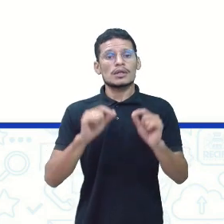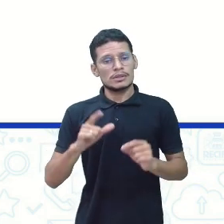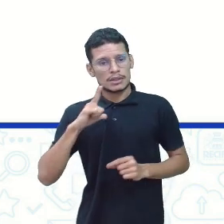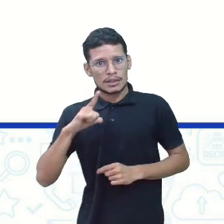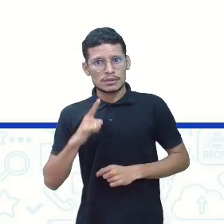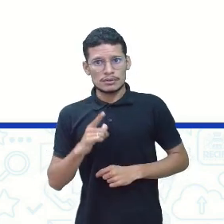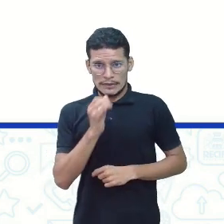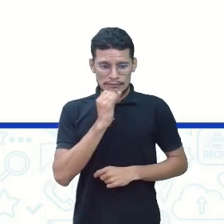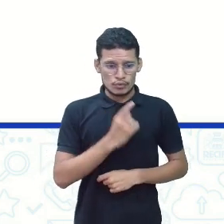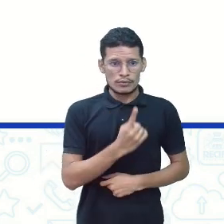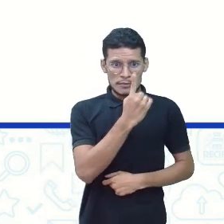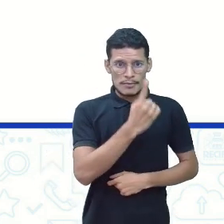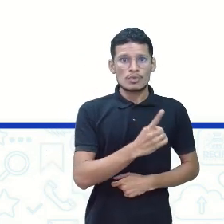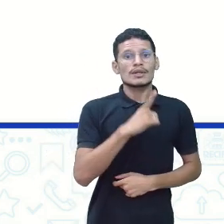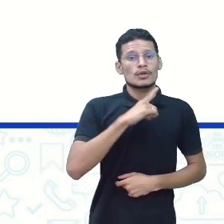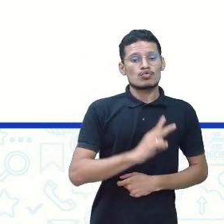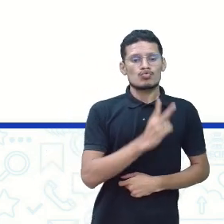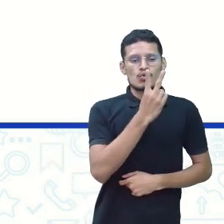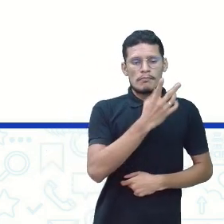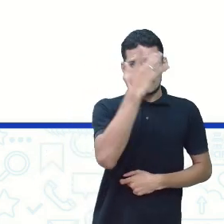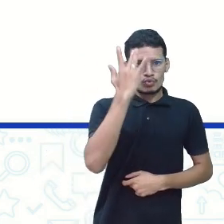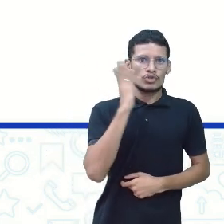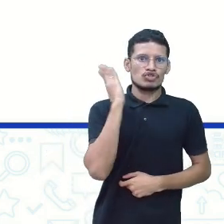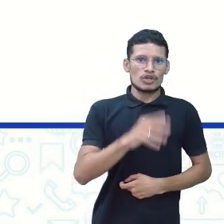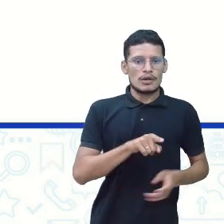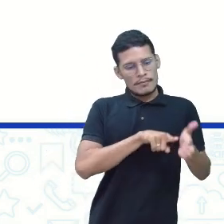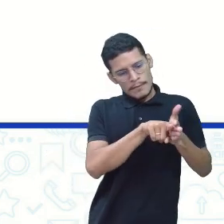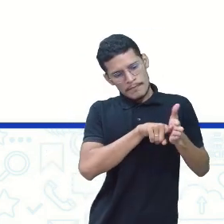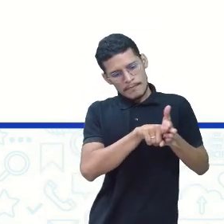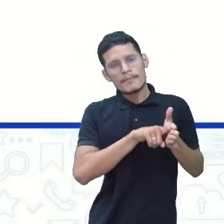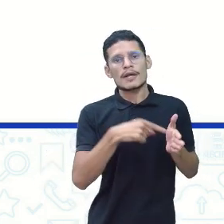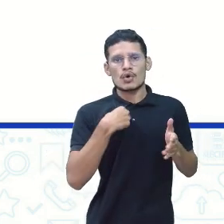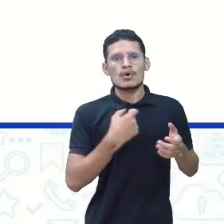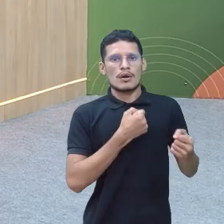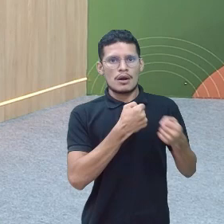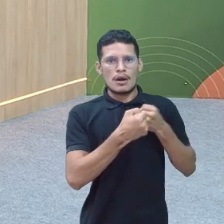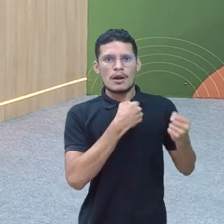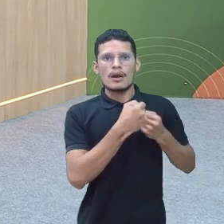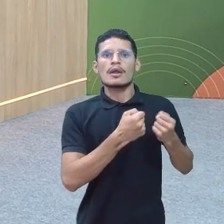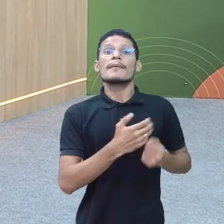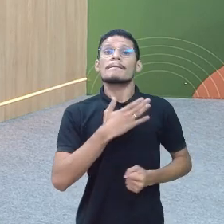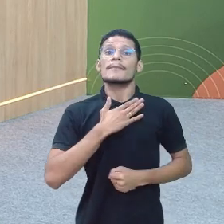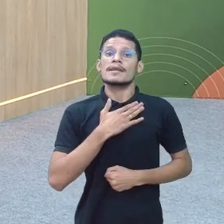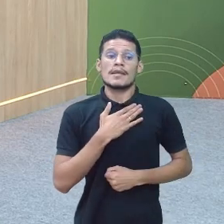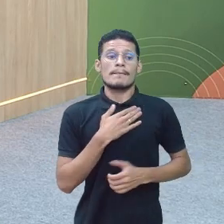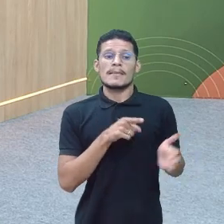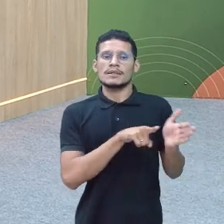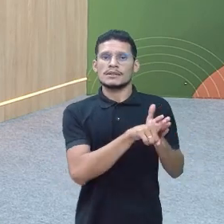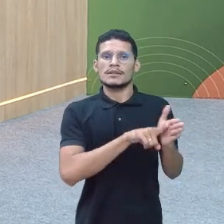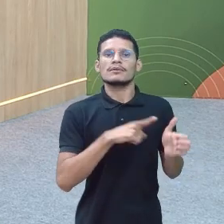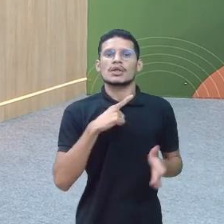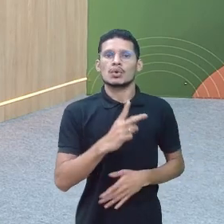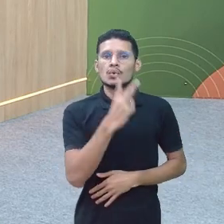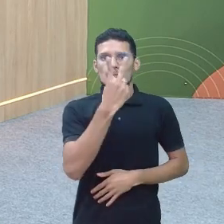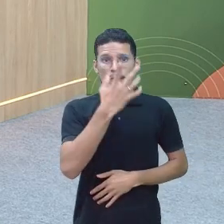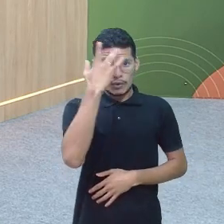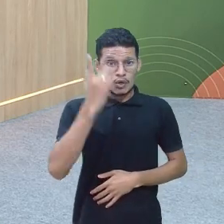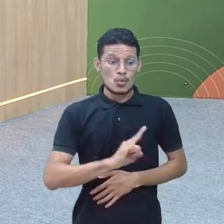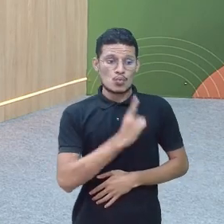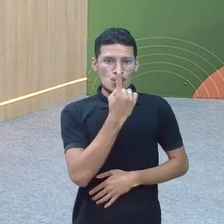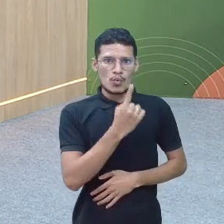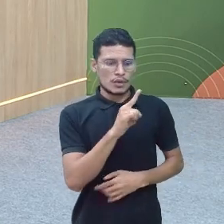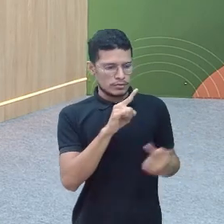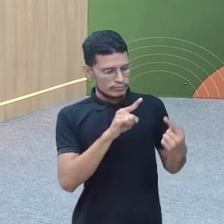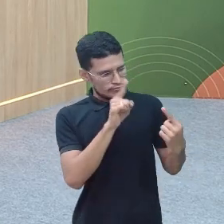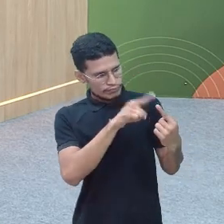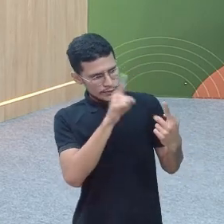primeiro exemplo, eu tenho 2 pessoas que participaram dessa pesquisa, ou seja, a minha amostra tem 2 pessoas e uma delas